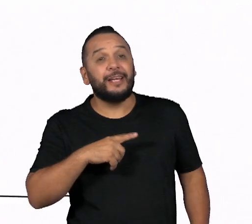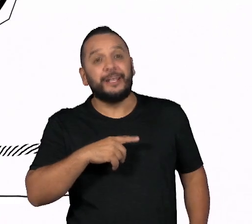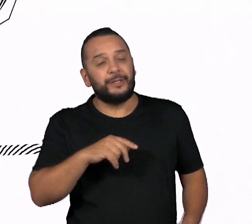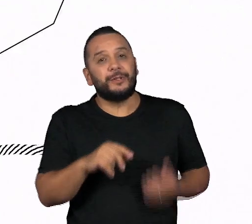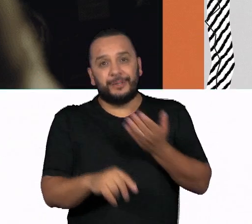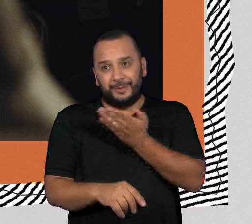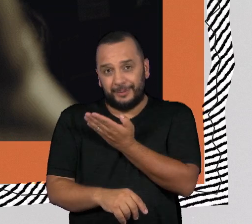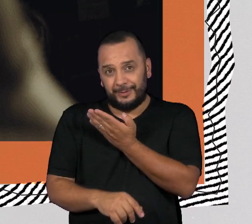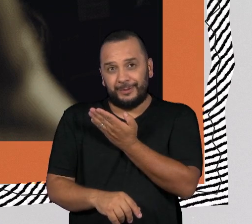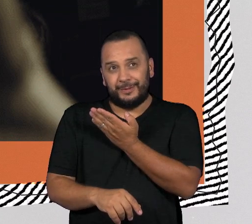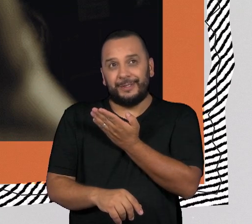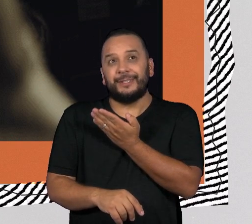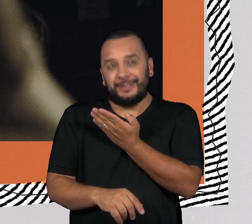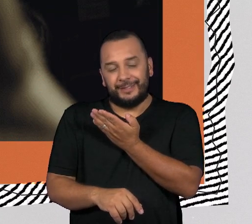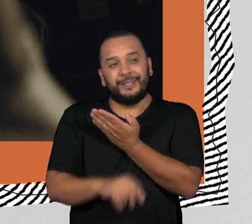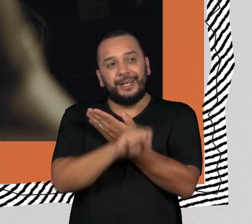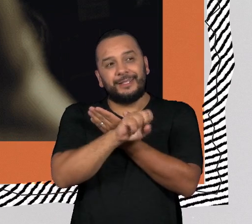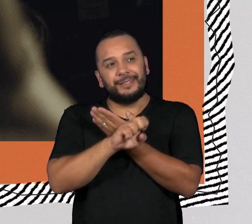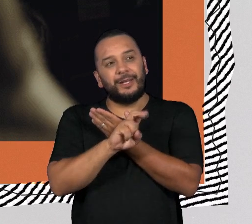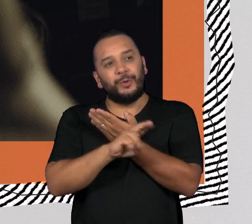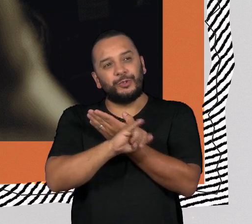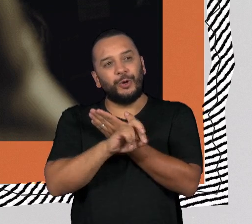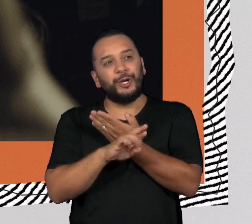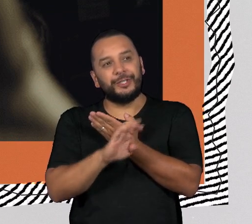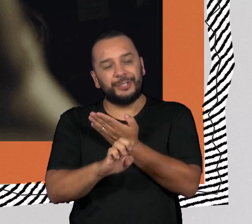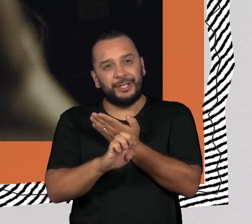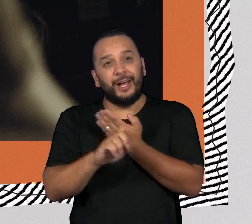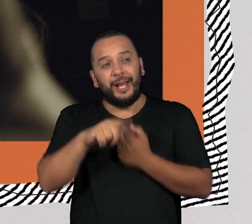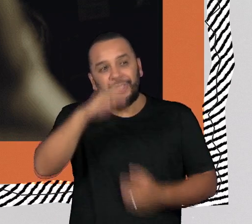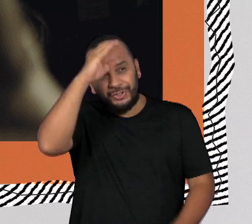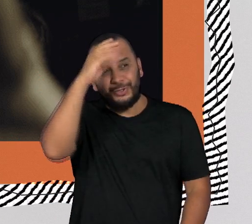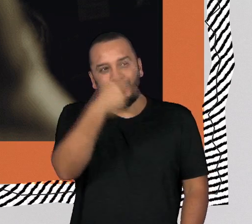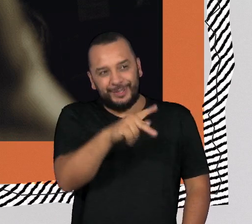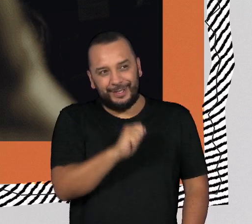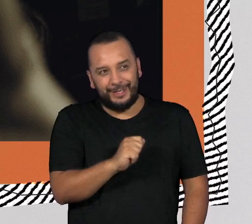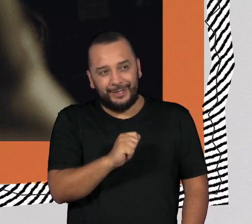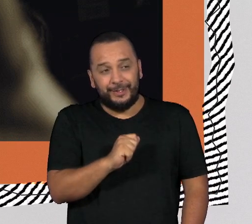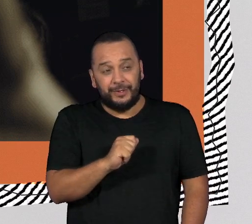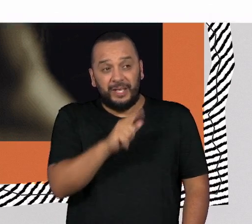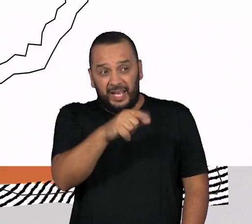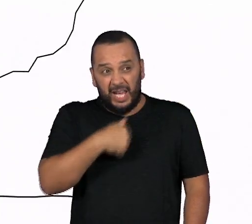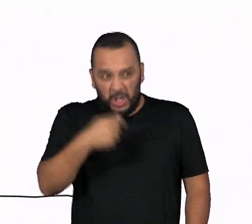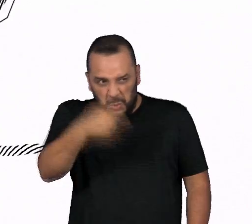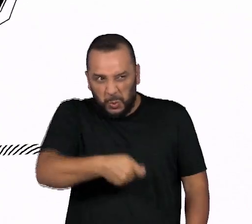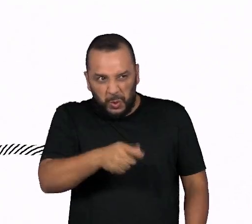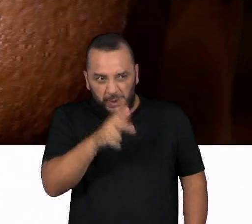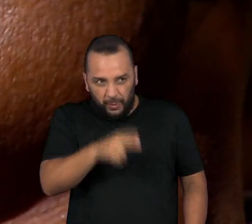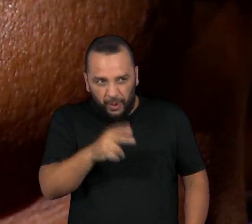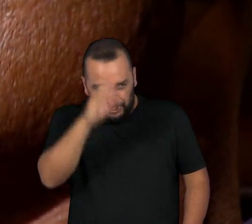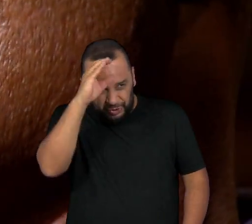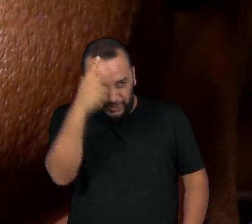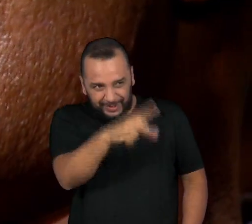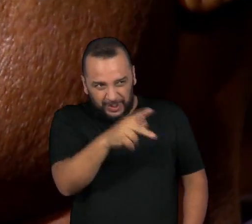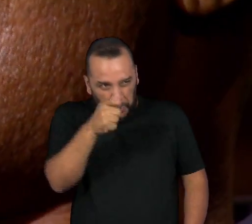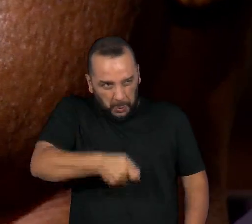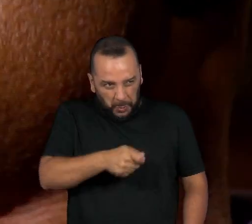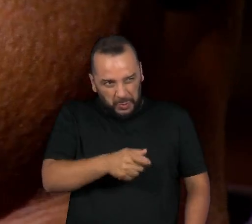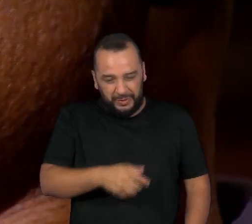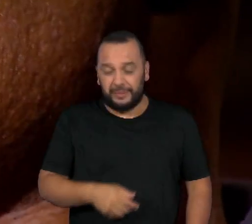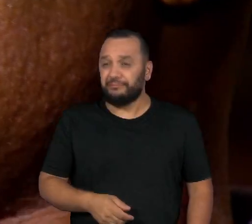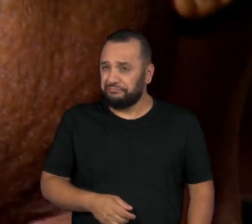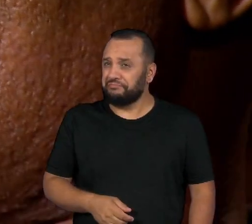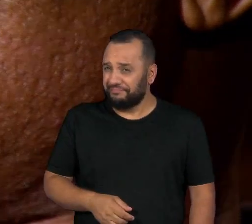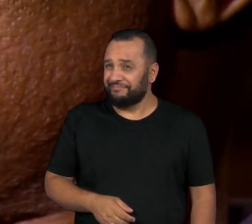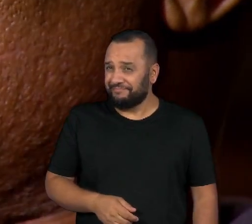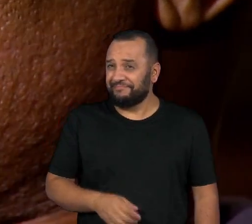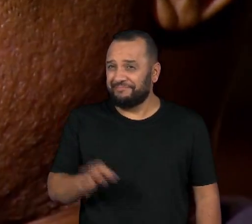de Tio Ben, né? Incrível, Tio Benedito. Incrível, incrível. Ele tá durão como era o Tio Ben, não? Tio Tá. Benedito, tá? É